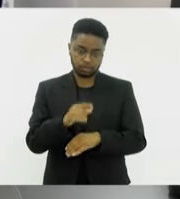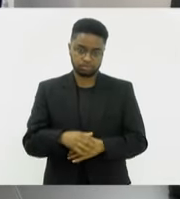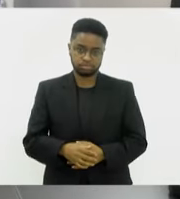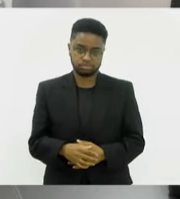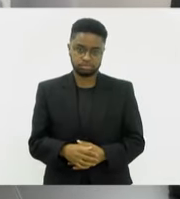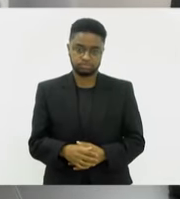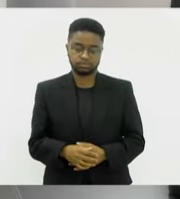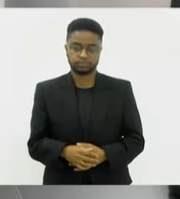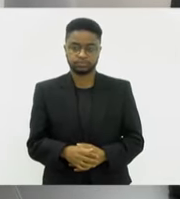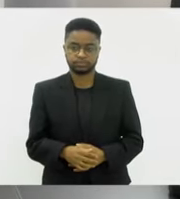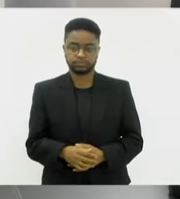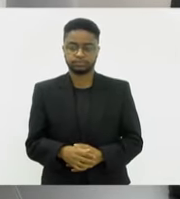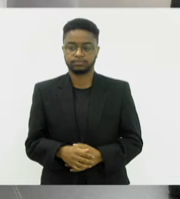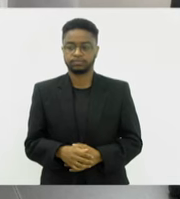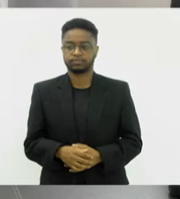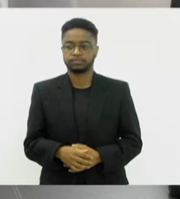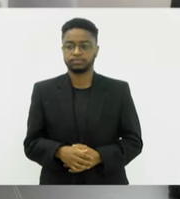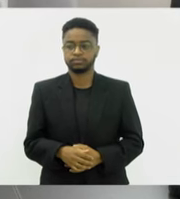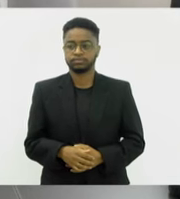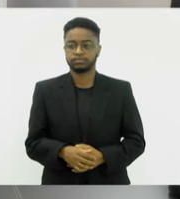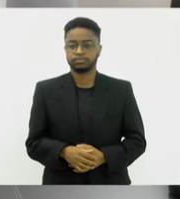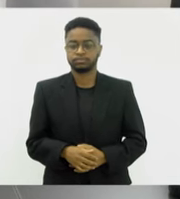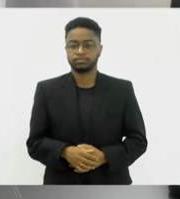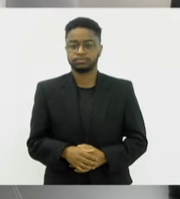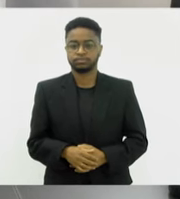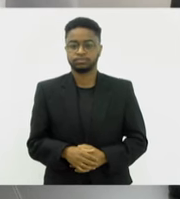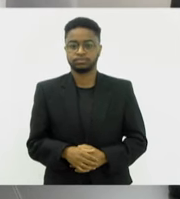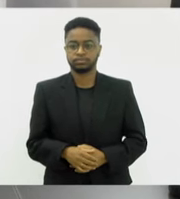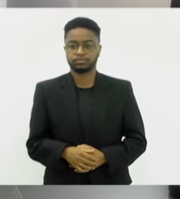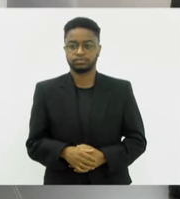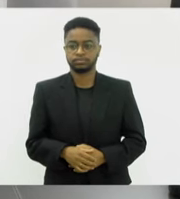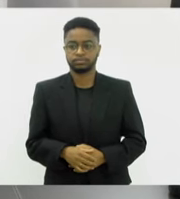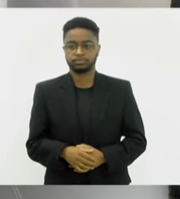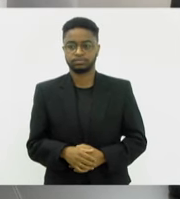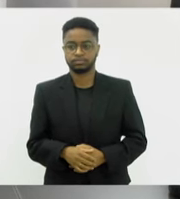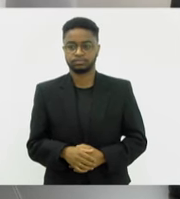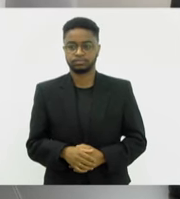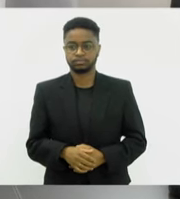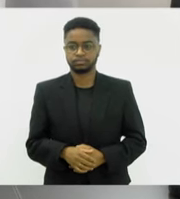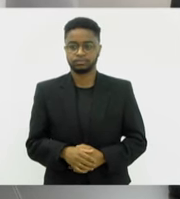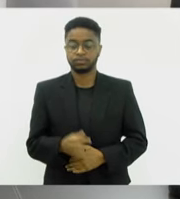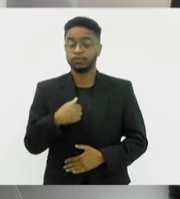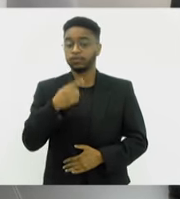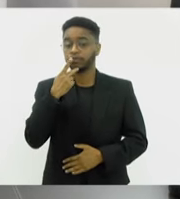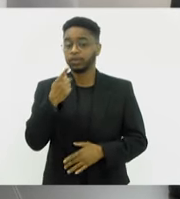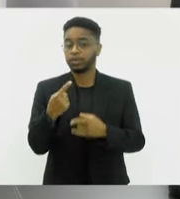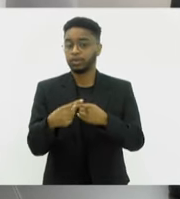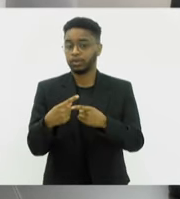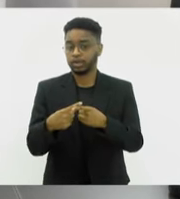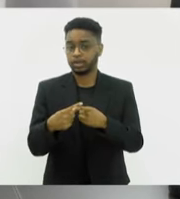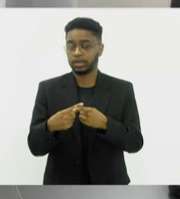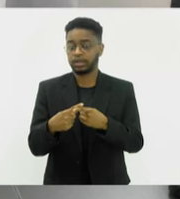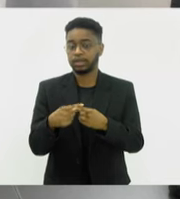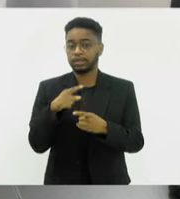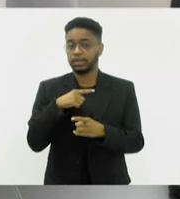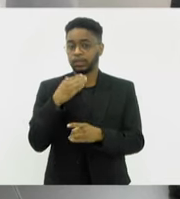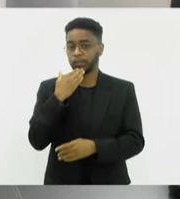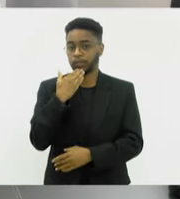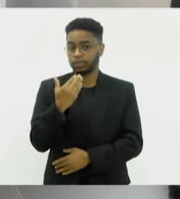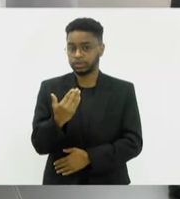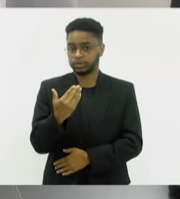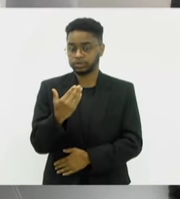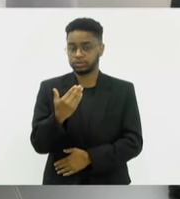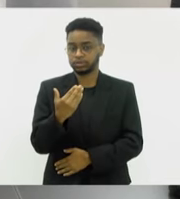não estão. Pois é, saiu de manhã, mas não. É. Por que eu falo que saiu? Porque teve um pedido aqui